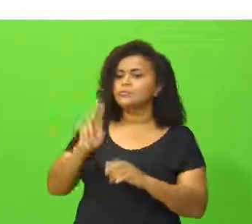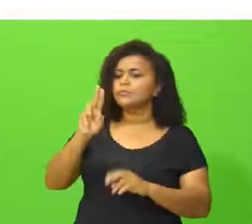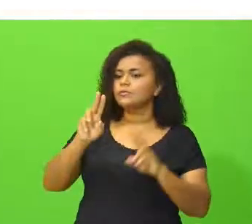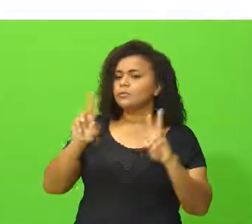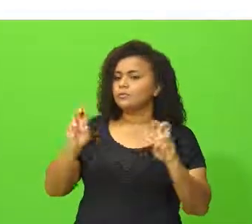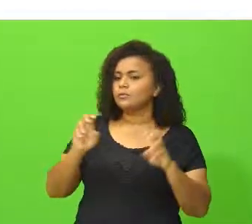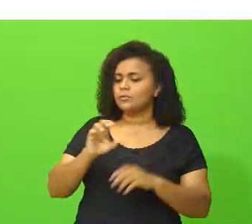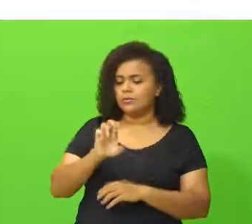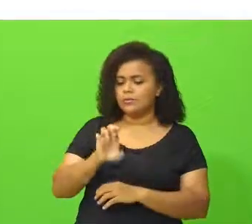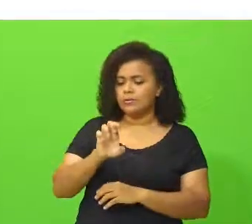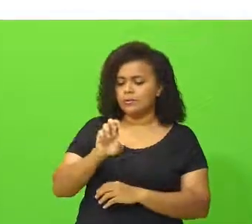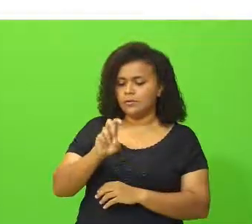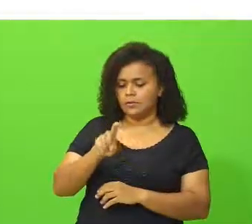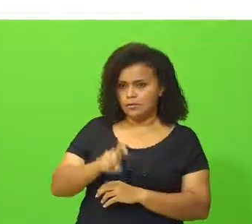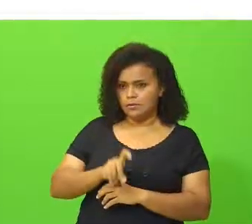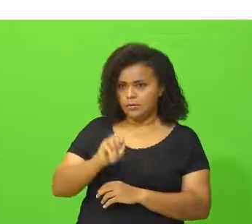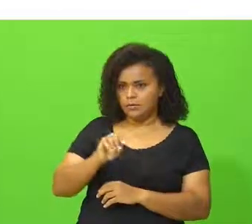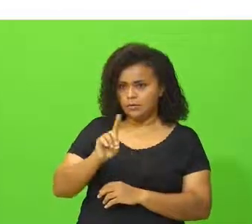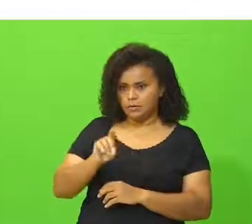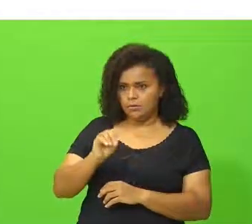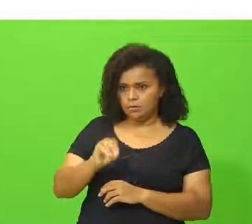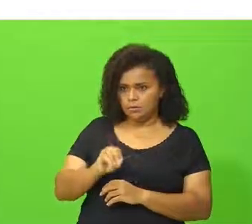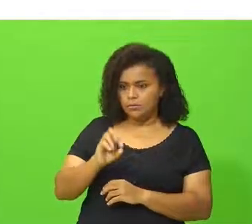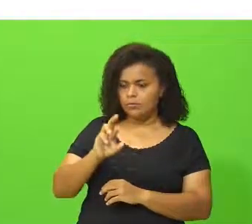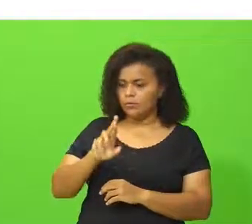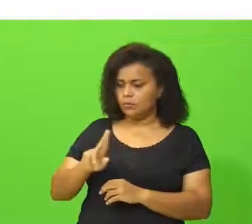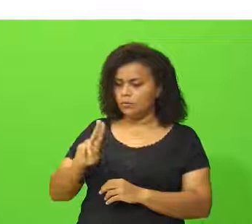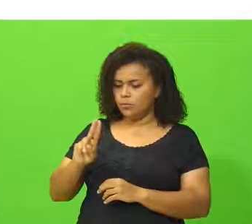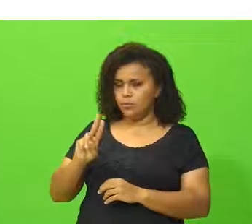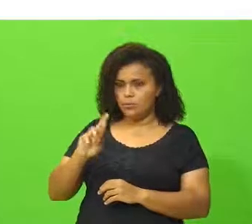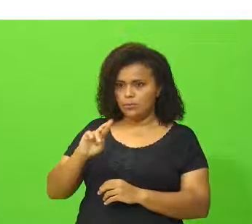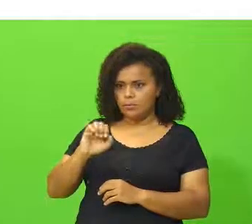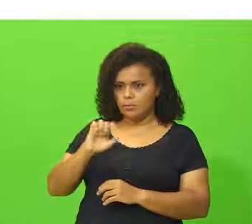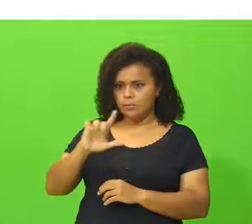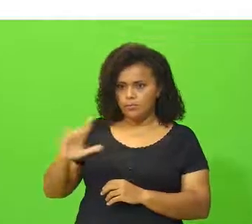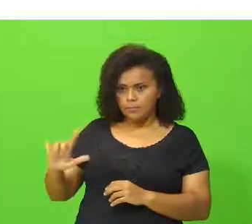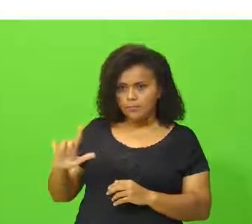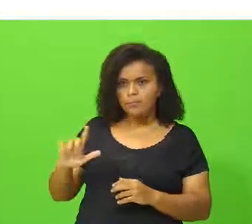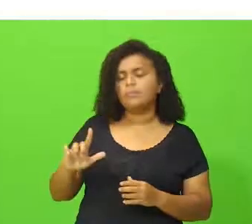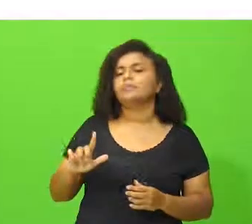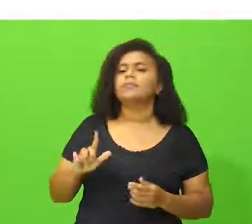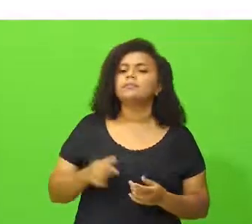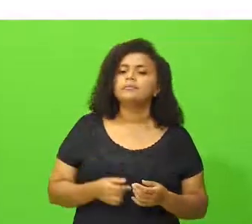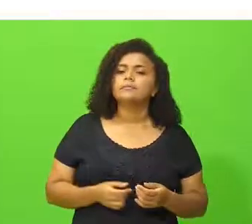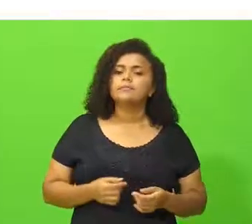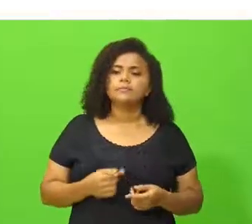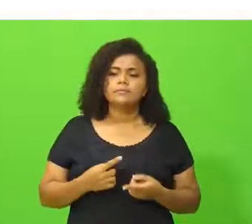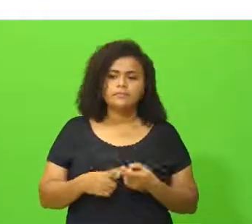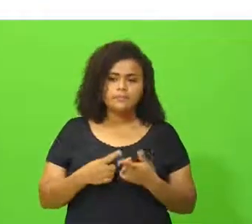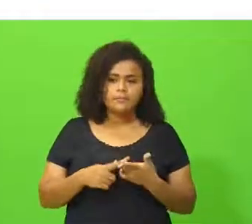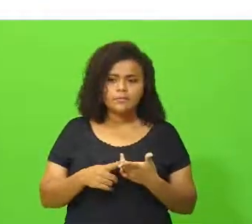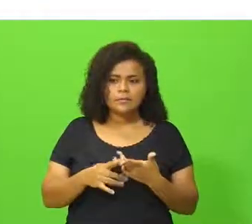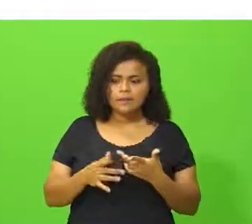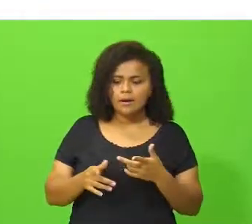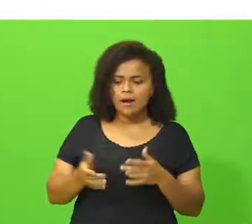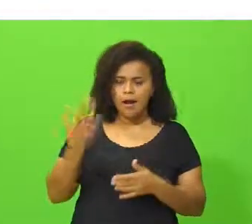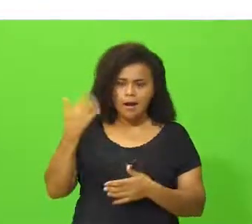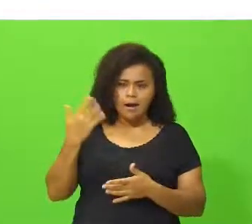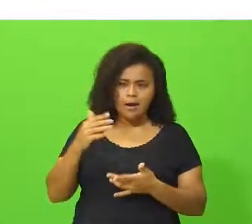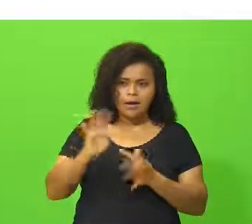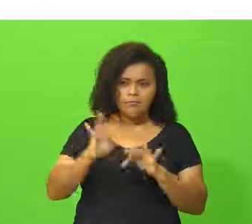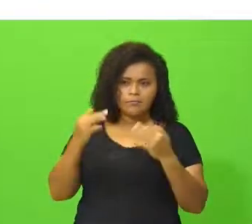O custo de vida nas cidades é muito mais caro, então a gente não vai ter mais aquelas famílias